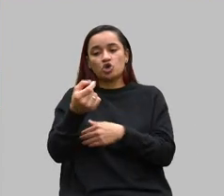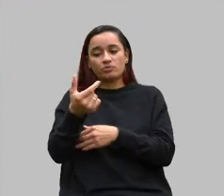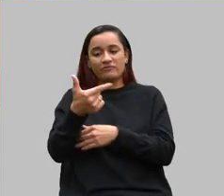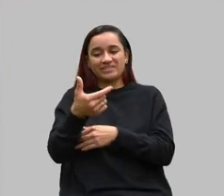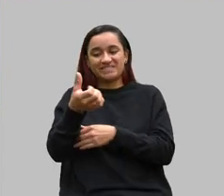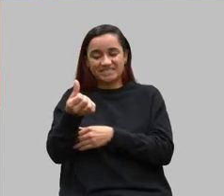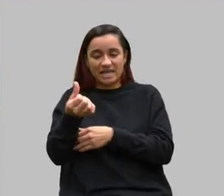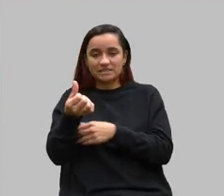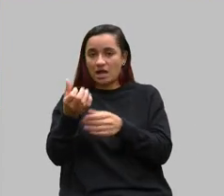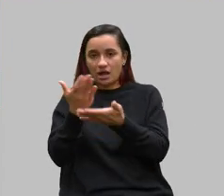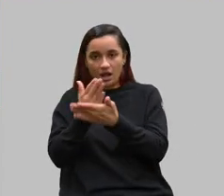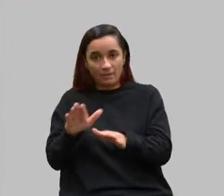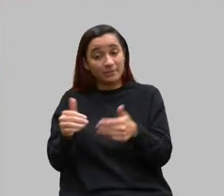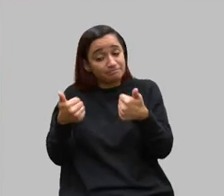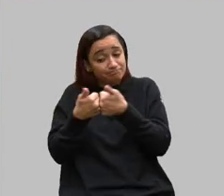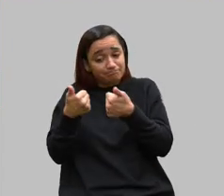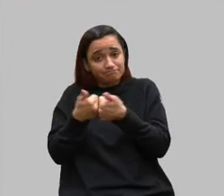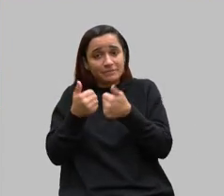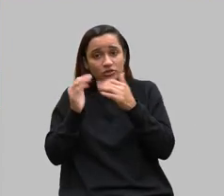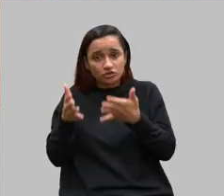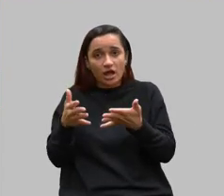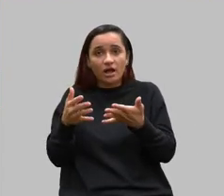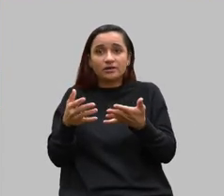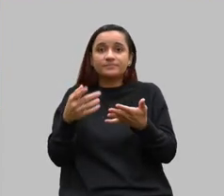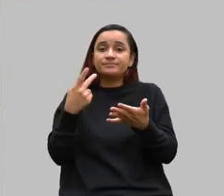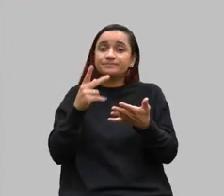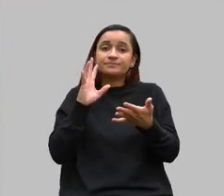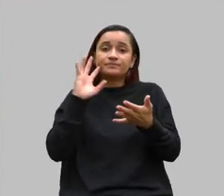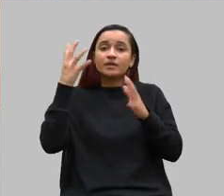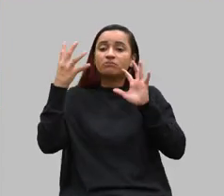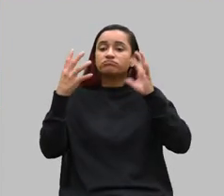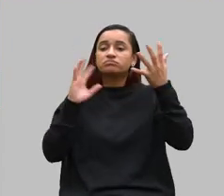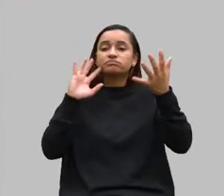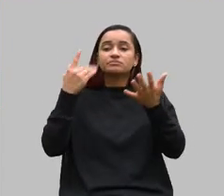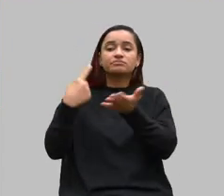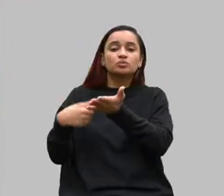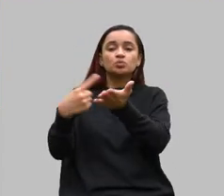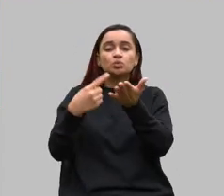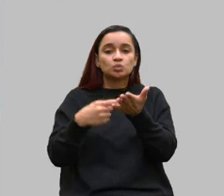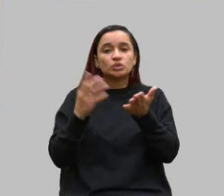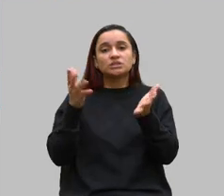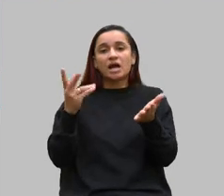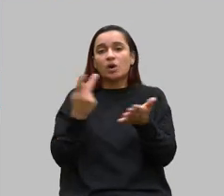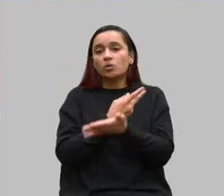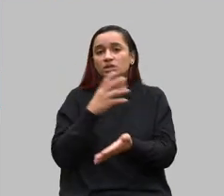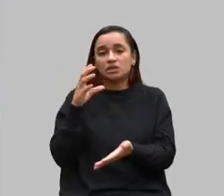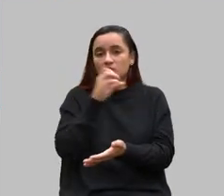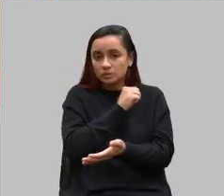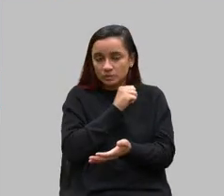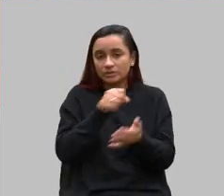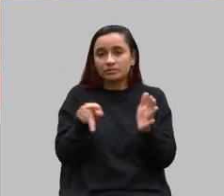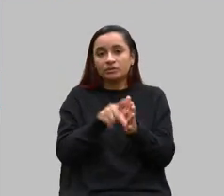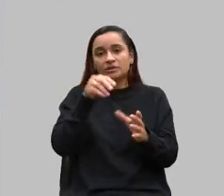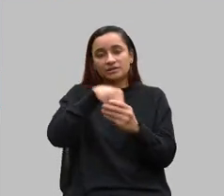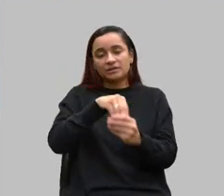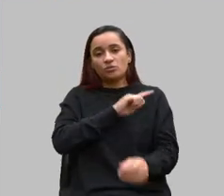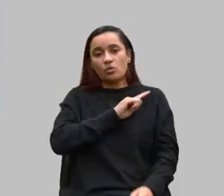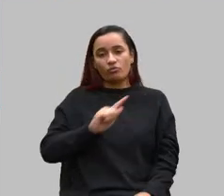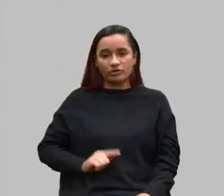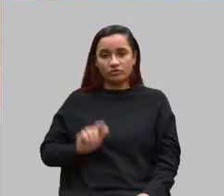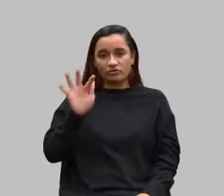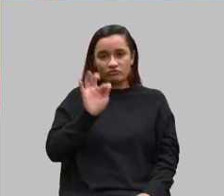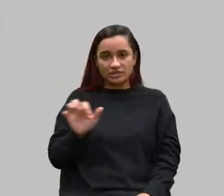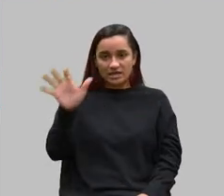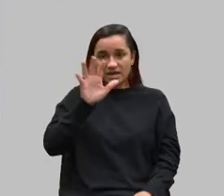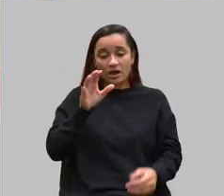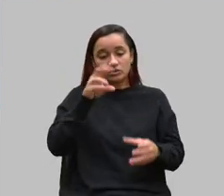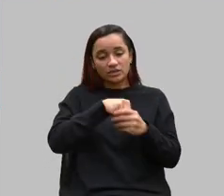pró essas tratativas vê sendo vem acontecendo em ritmo acelerado com o governo federal através do Ministério dos transportes e